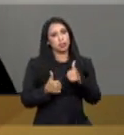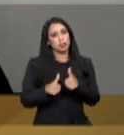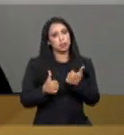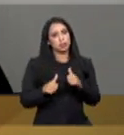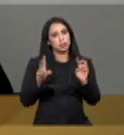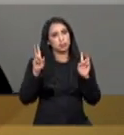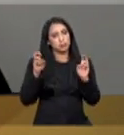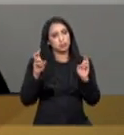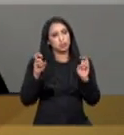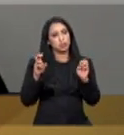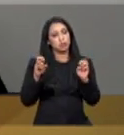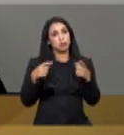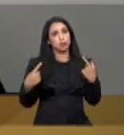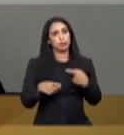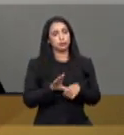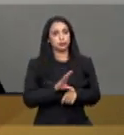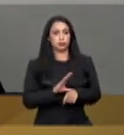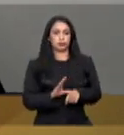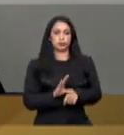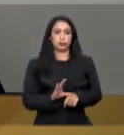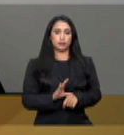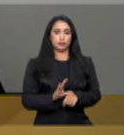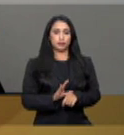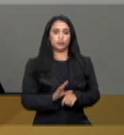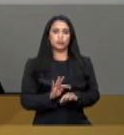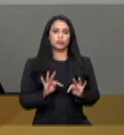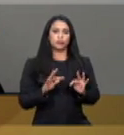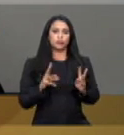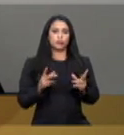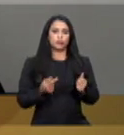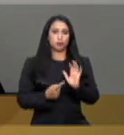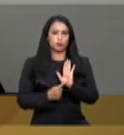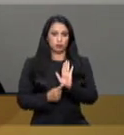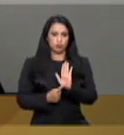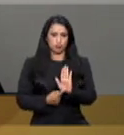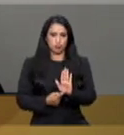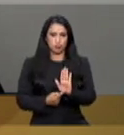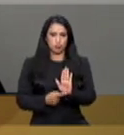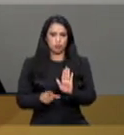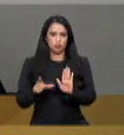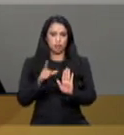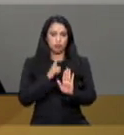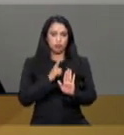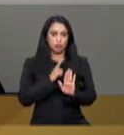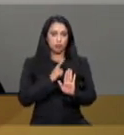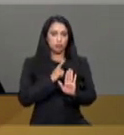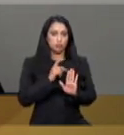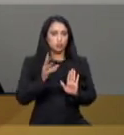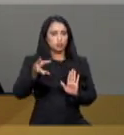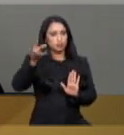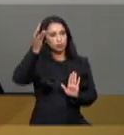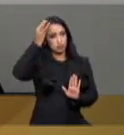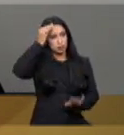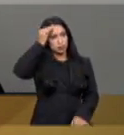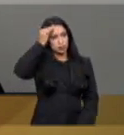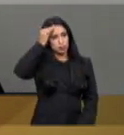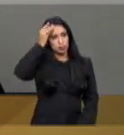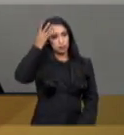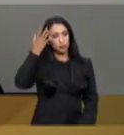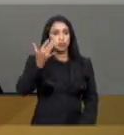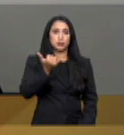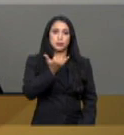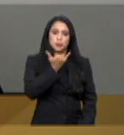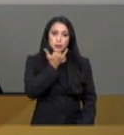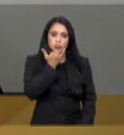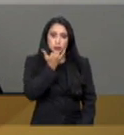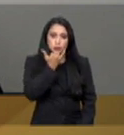considerado matéria infraconstitucional. De todo o quadro exposto, tem-se, na minha compreensão e com as vênias